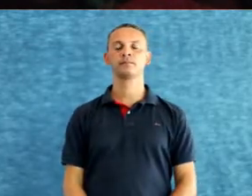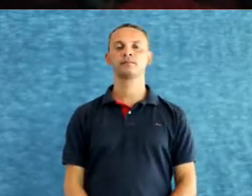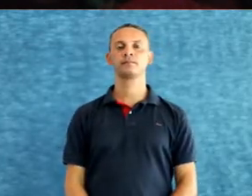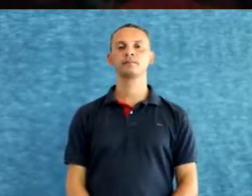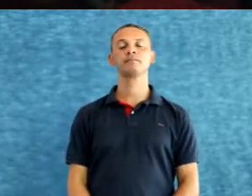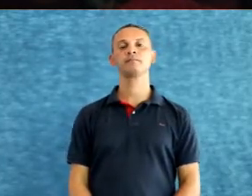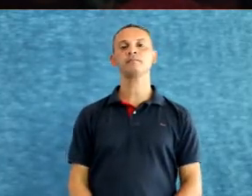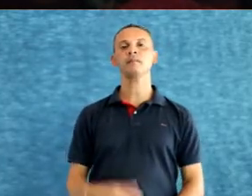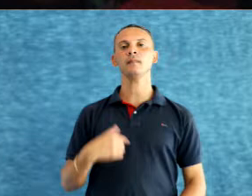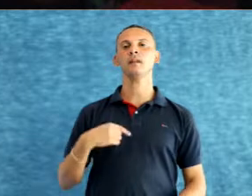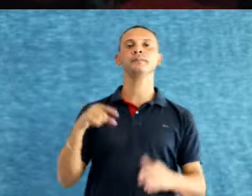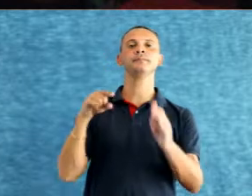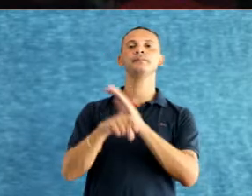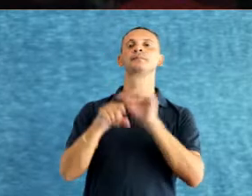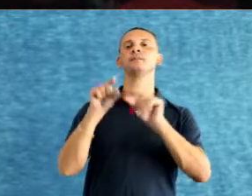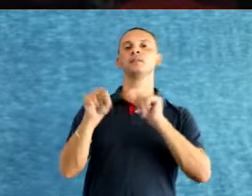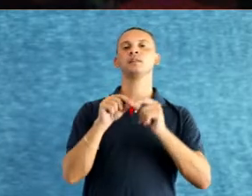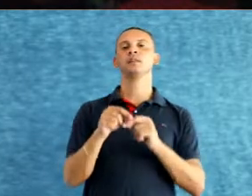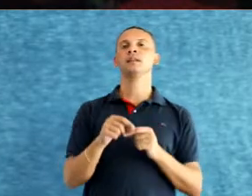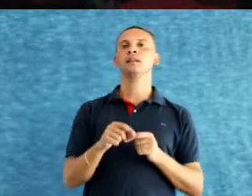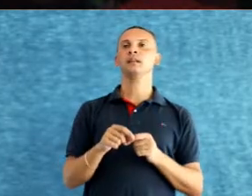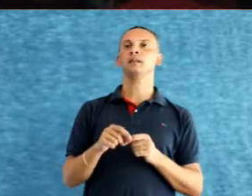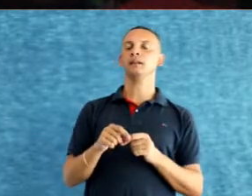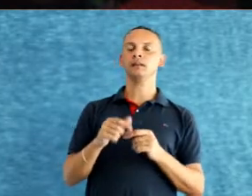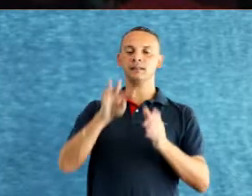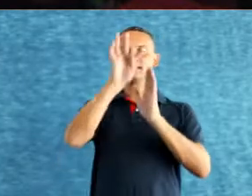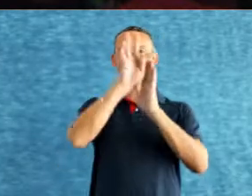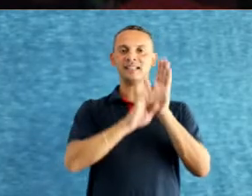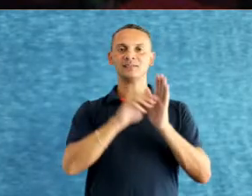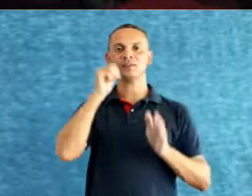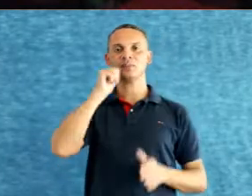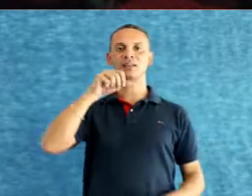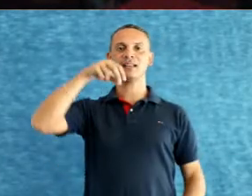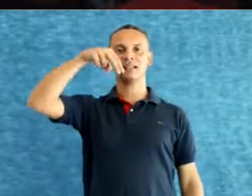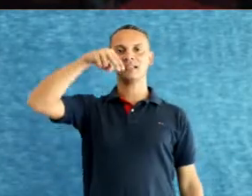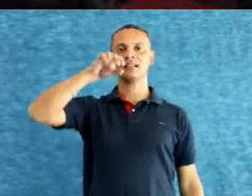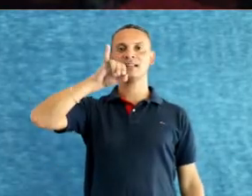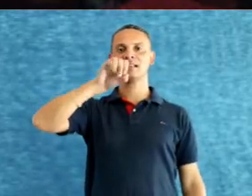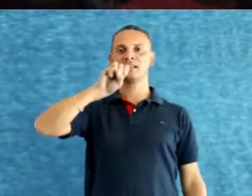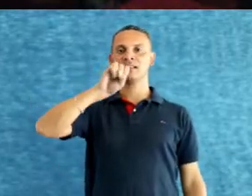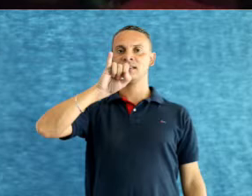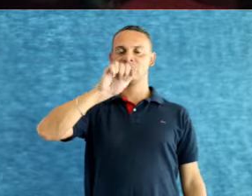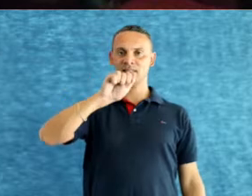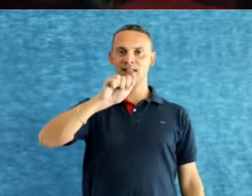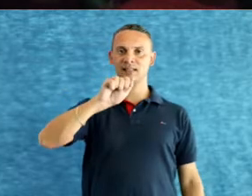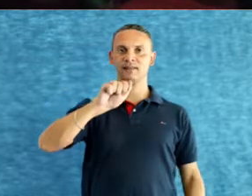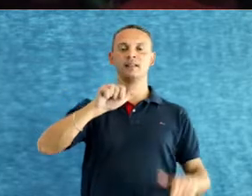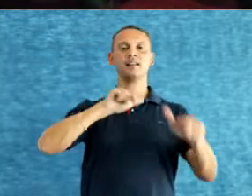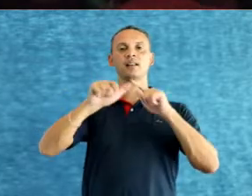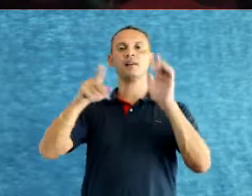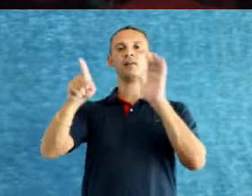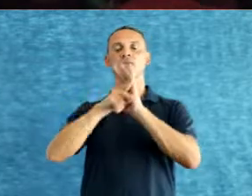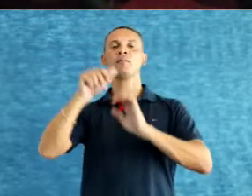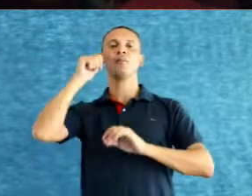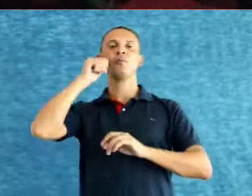das outras. O Álvaro comenta, acho que é Álvaro, comenta com o seu amigo, que fica impressionado com aquela mocinha,